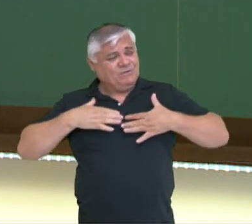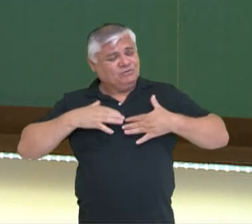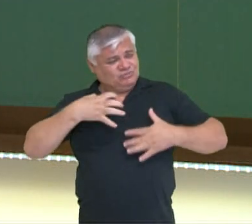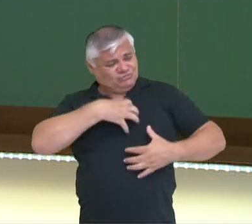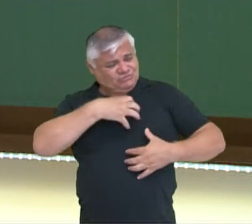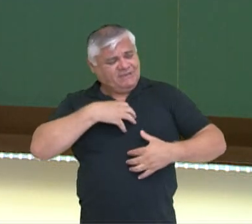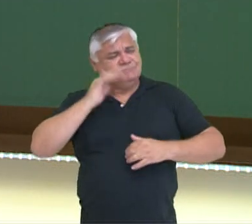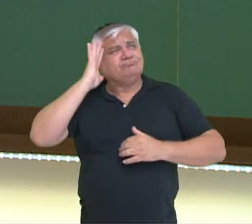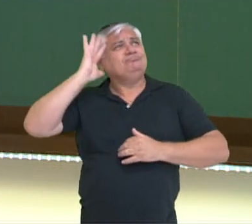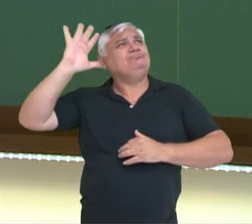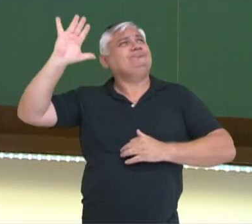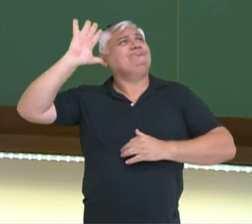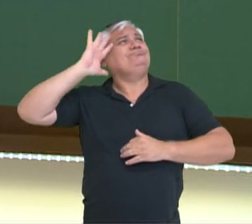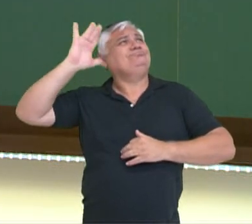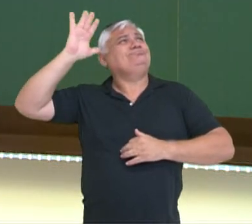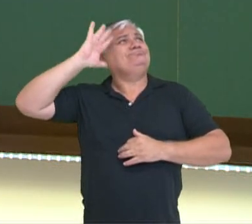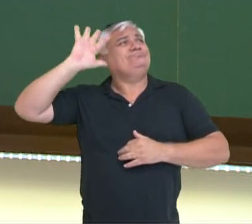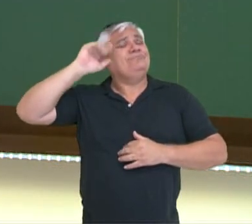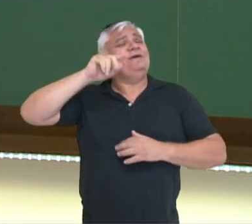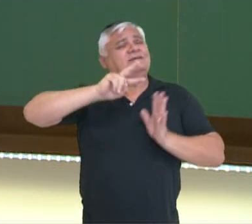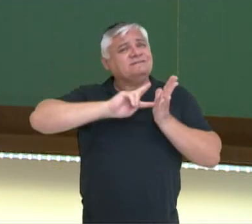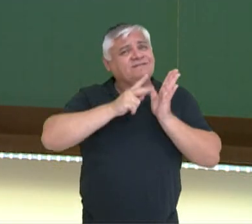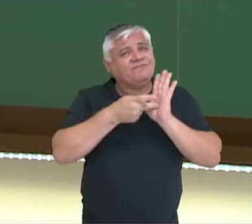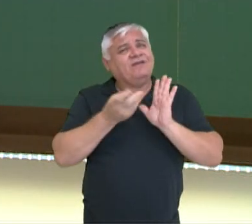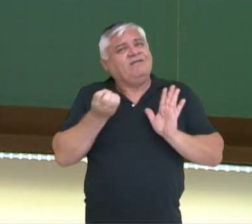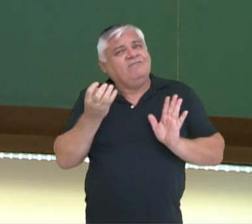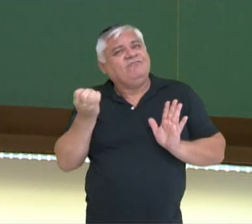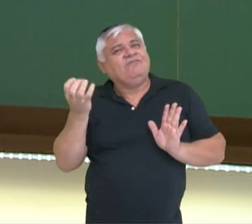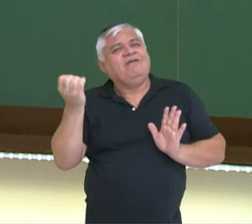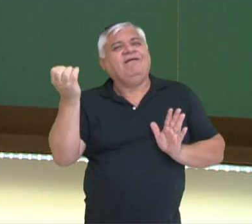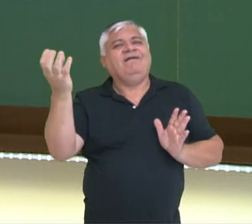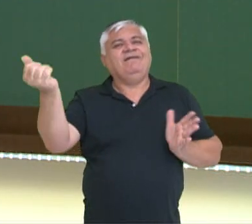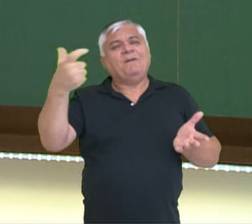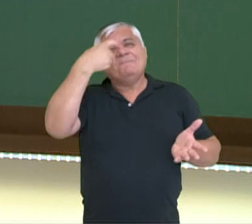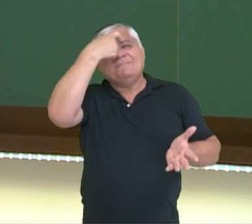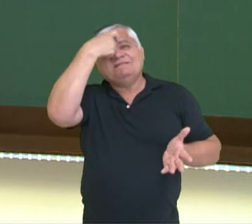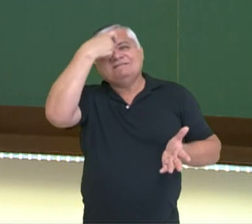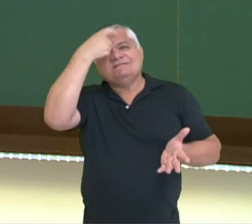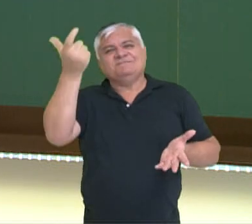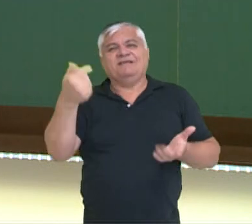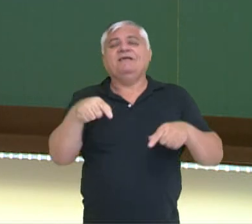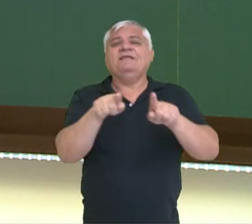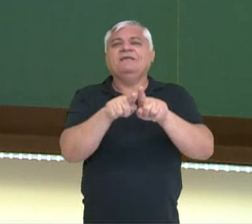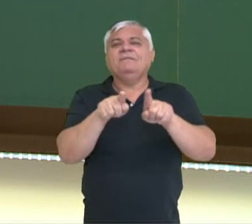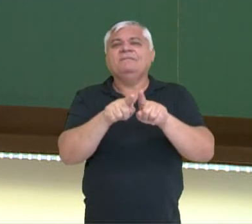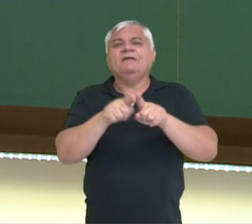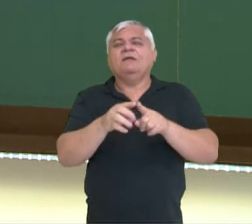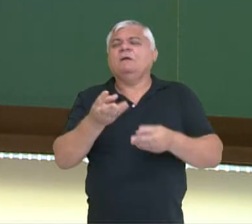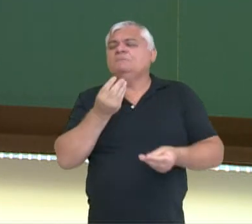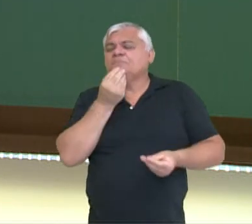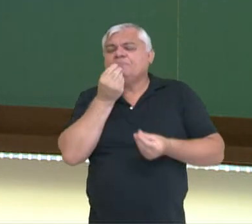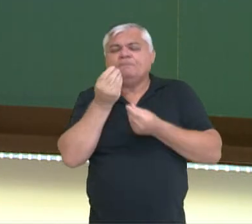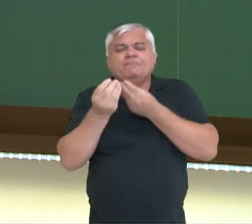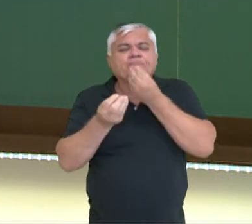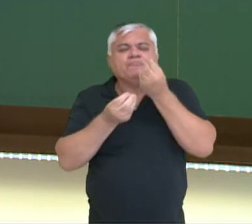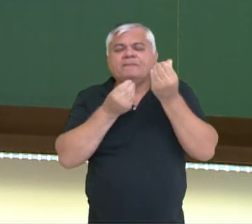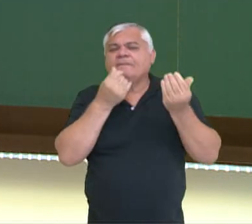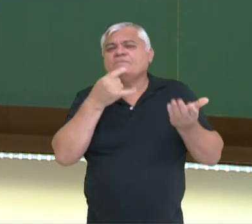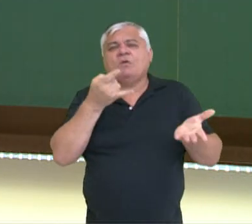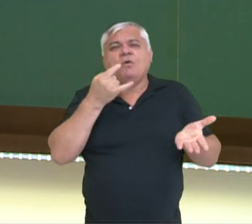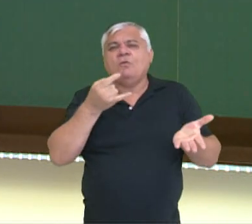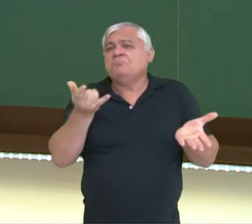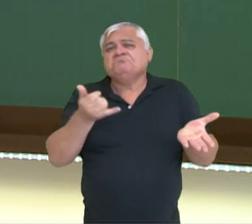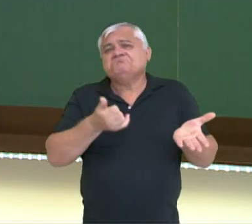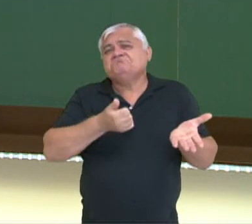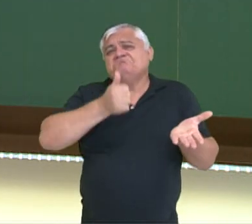é querer regressar valorando lo pouco, saboreando uma copa, uma taça de uma bebida,